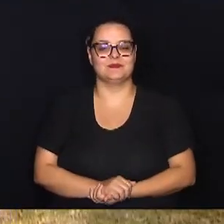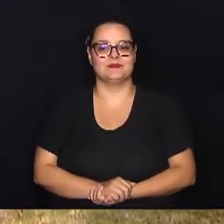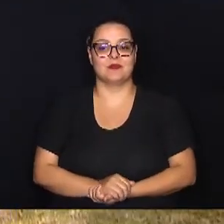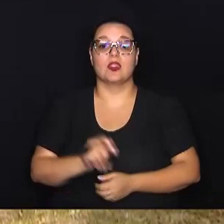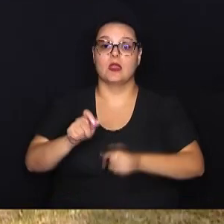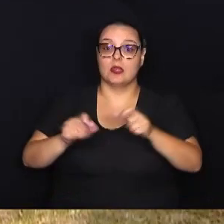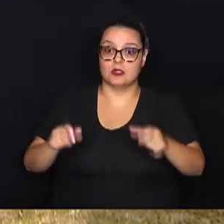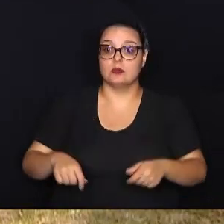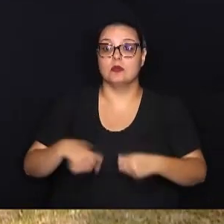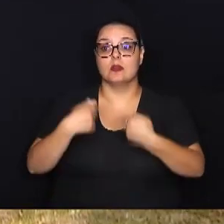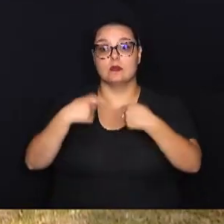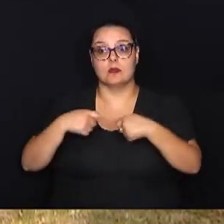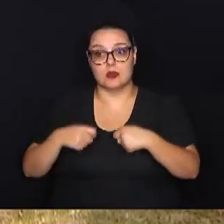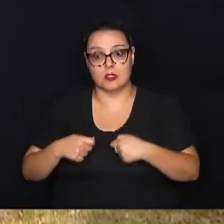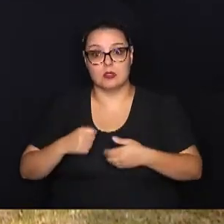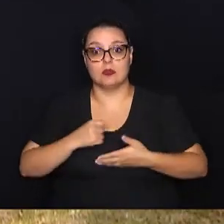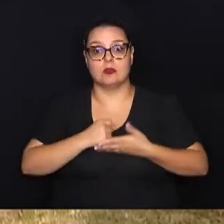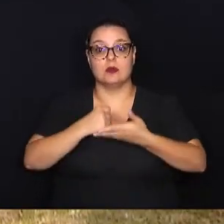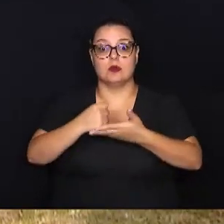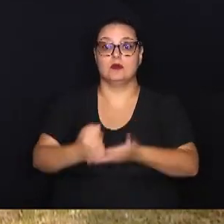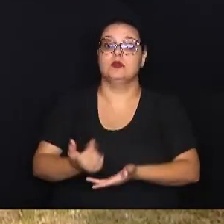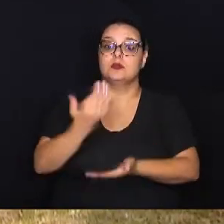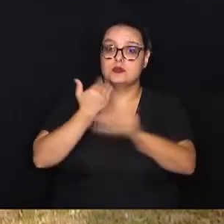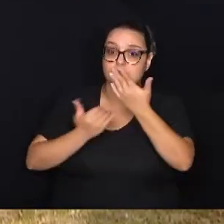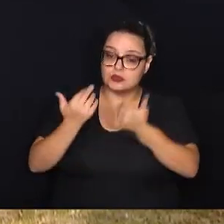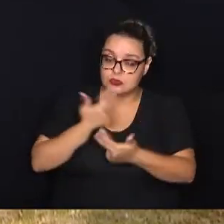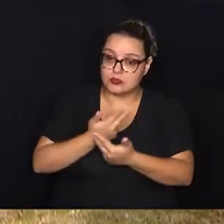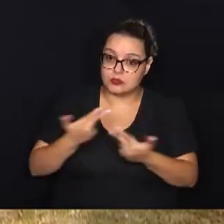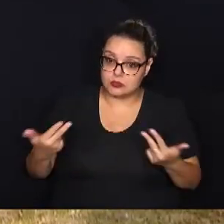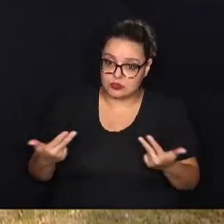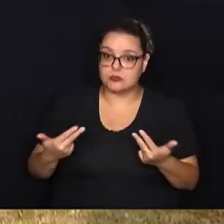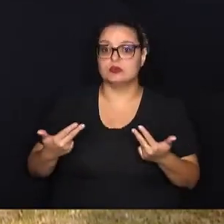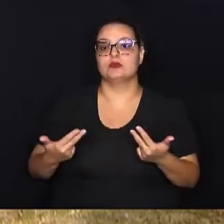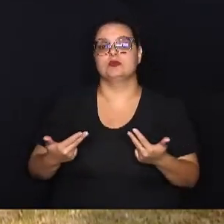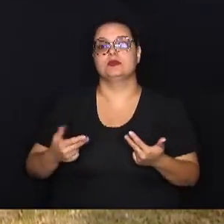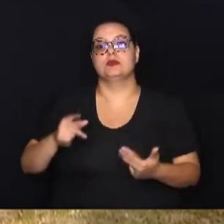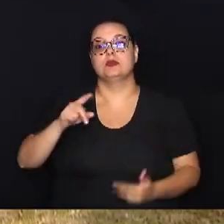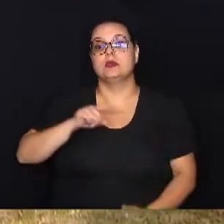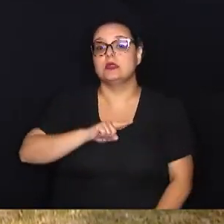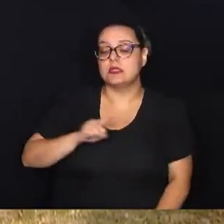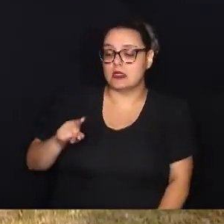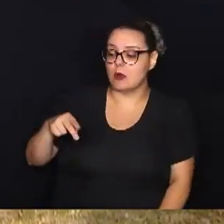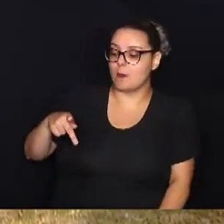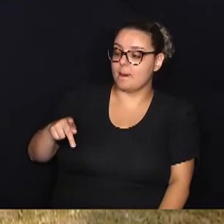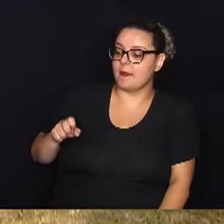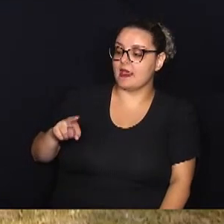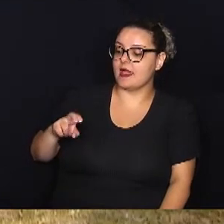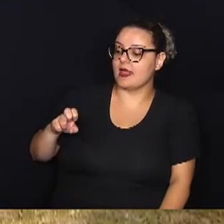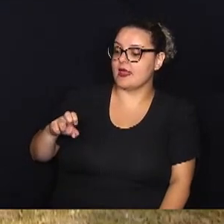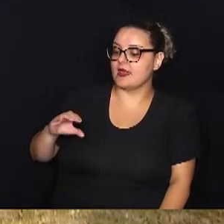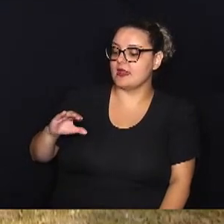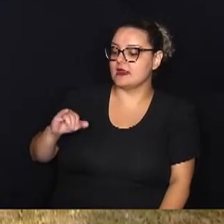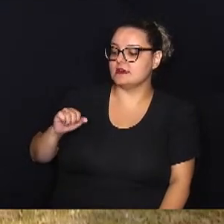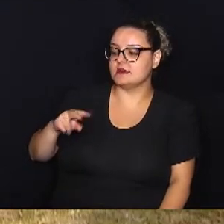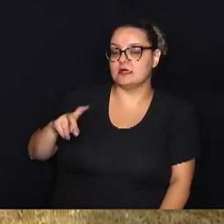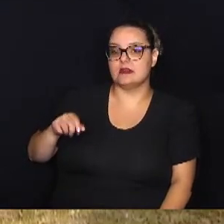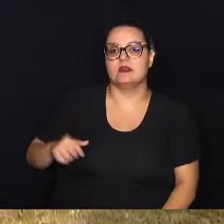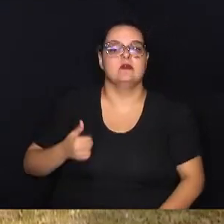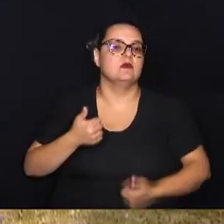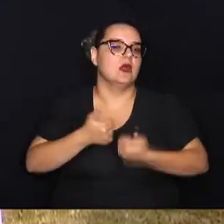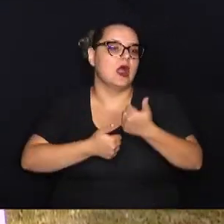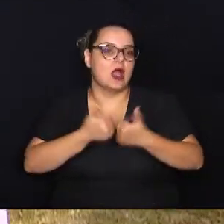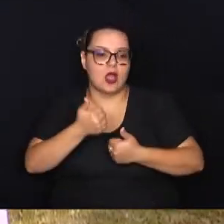elas precisam trazer para cá os alimentos que são considerados não perecíveis, como arroz,